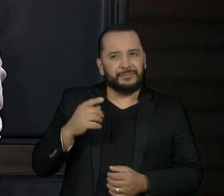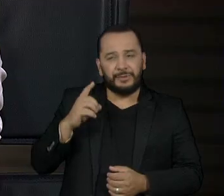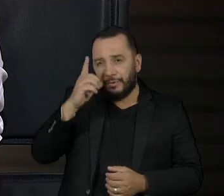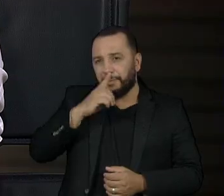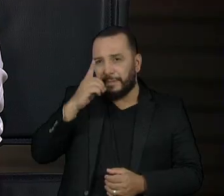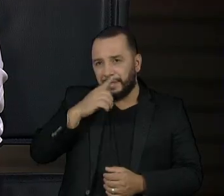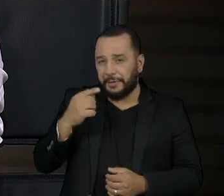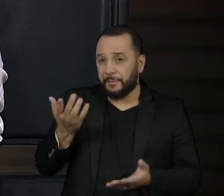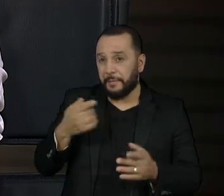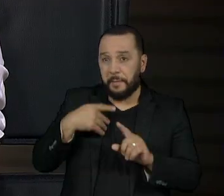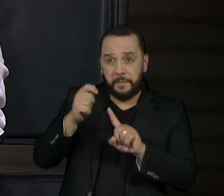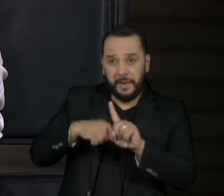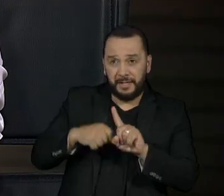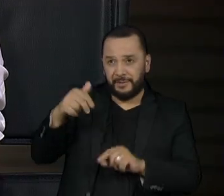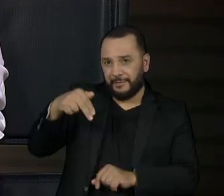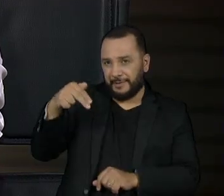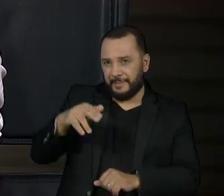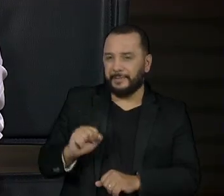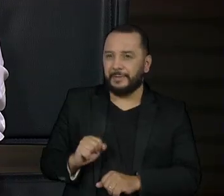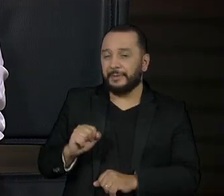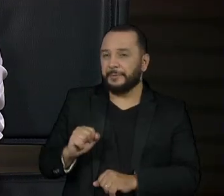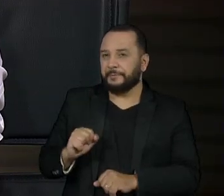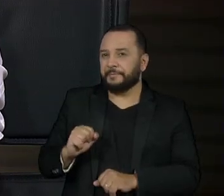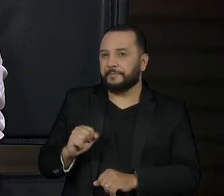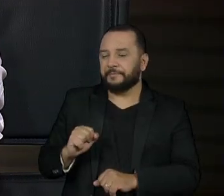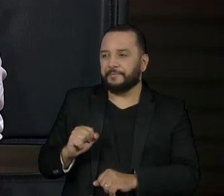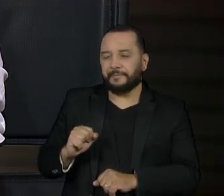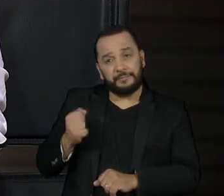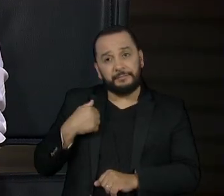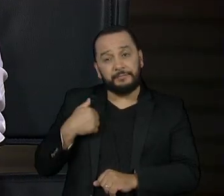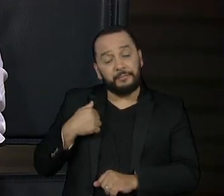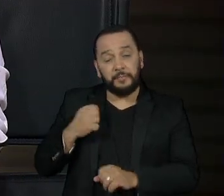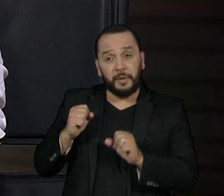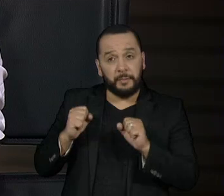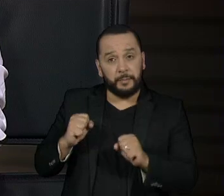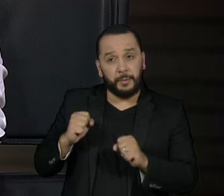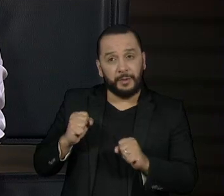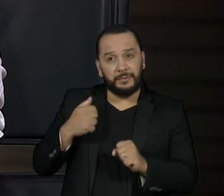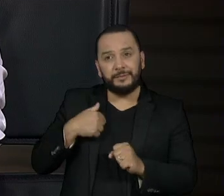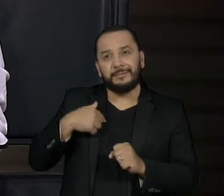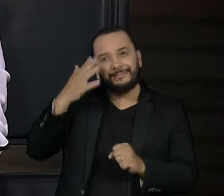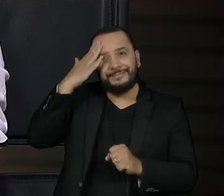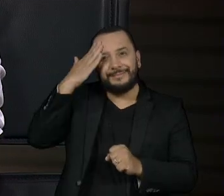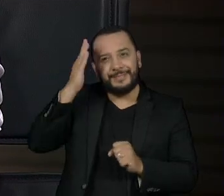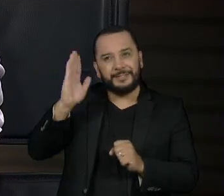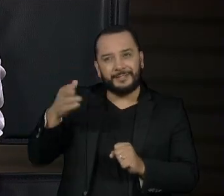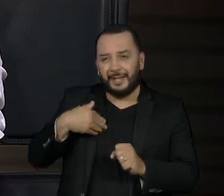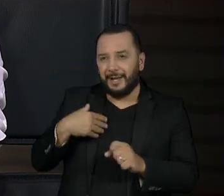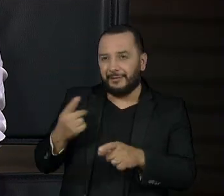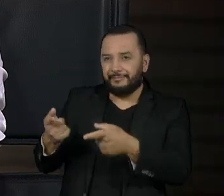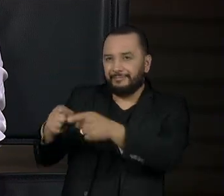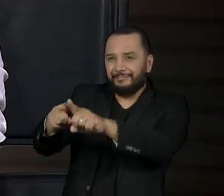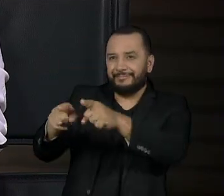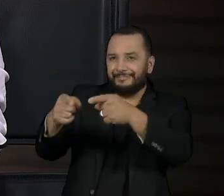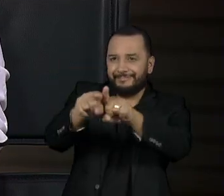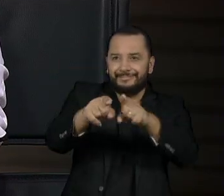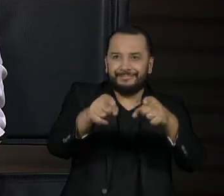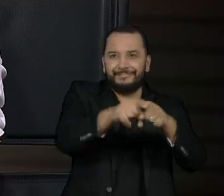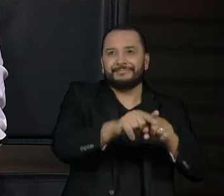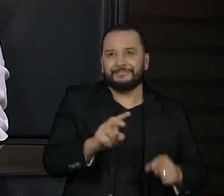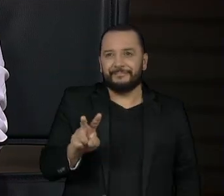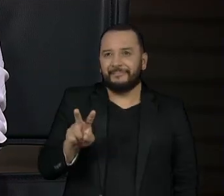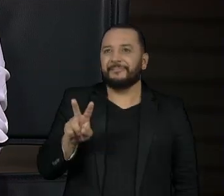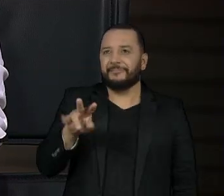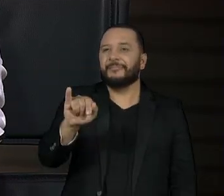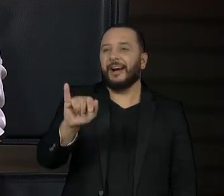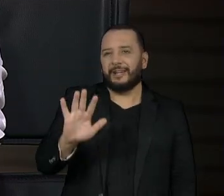mas nesse mês de novembro, a gente pode esboçar algumas possíveis alianças que podem ser que se desenhem aí